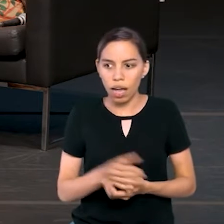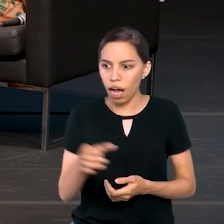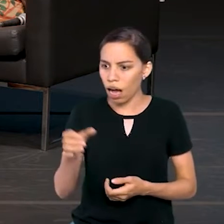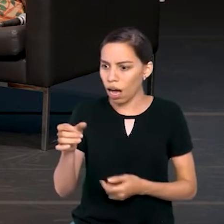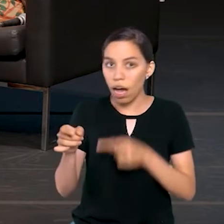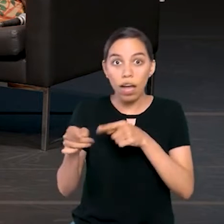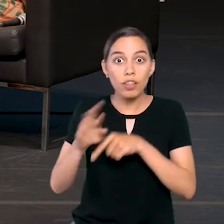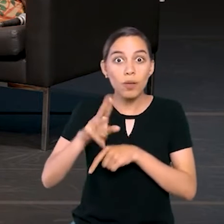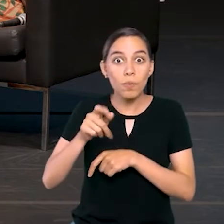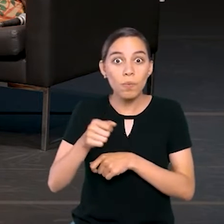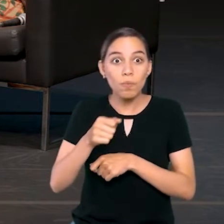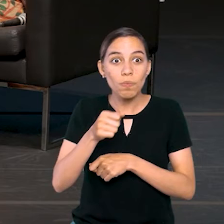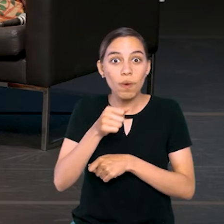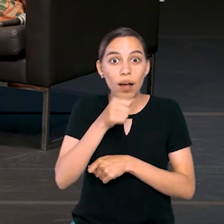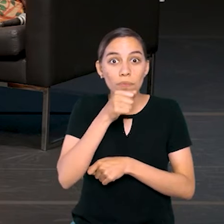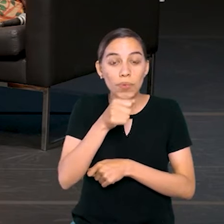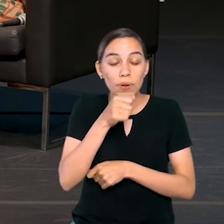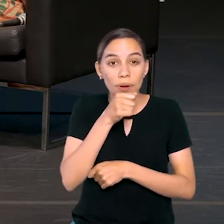isso aqui não é um microfone, não.